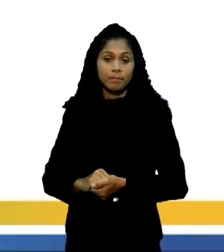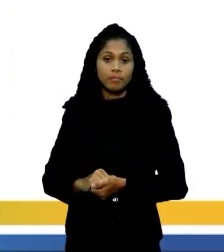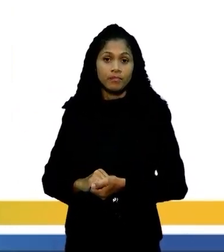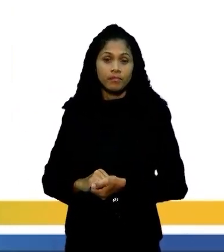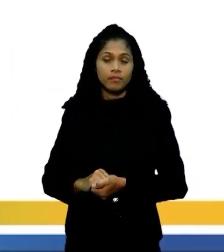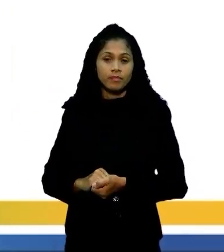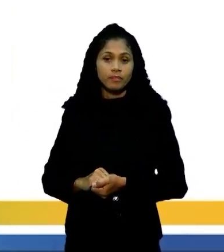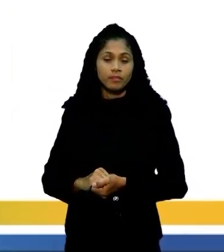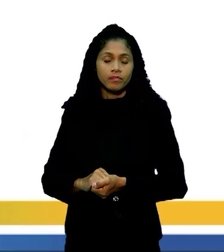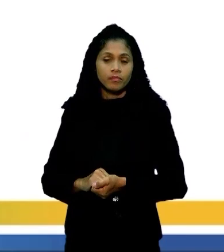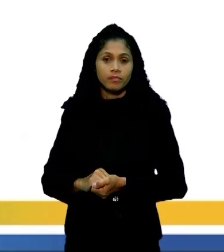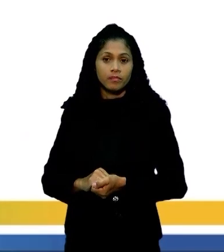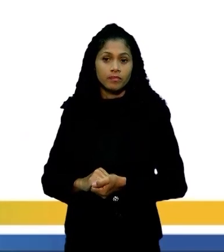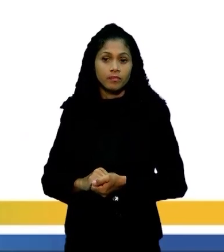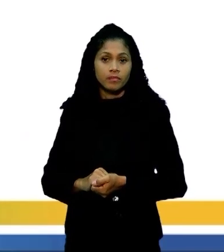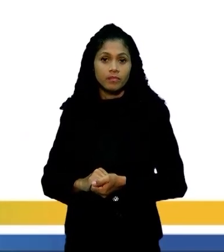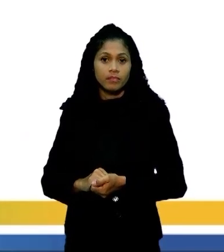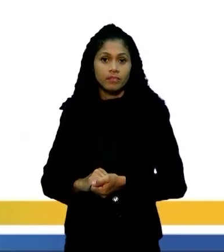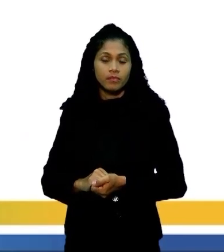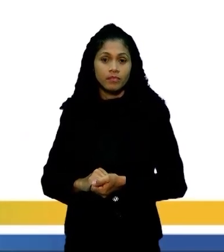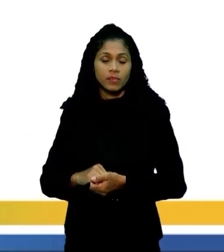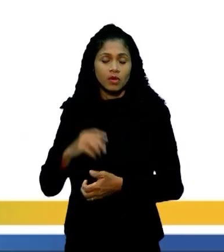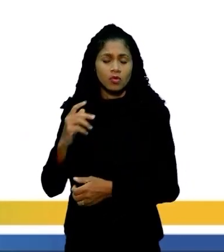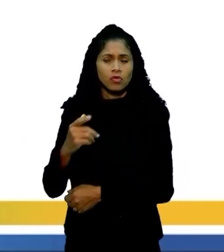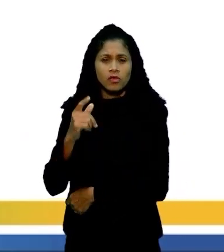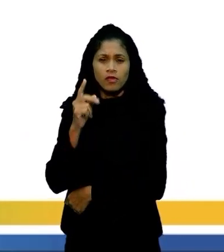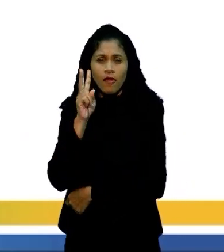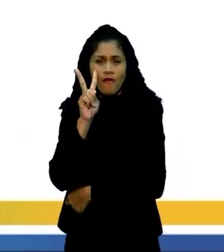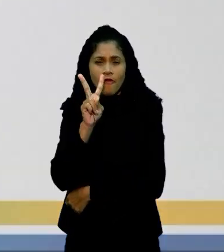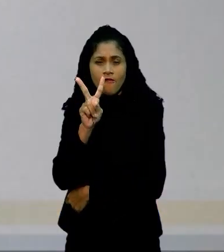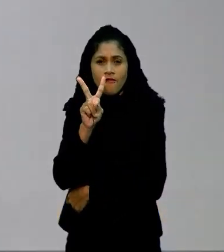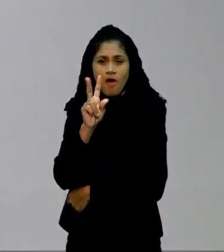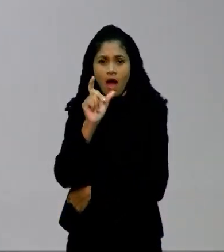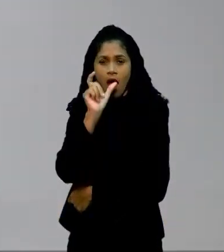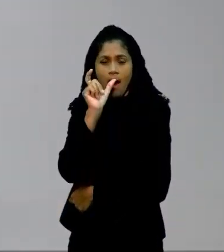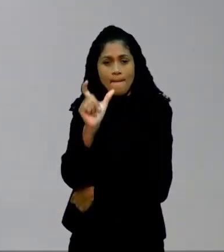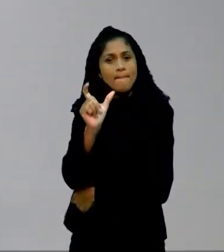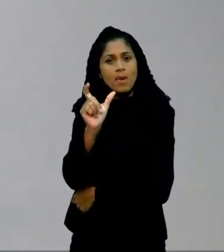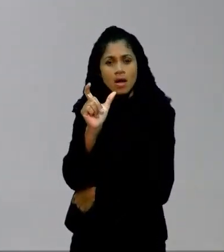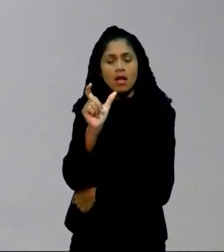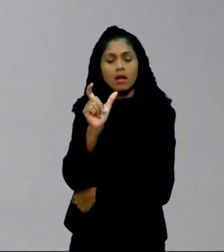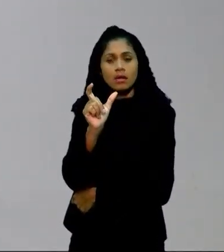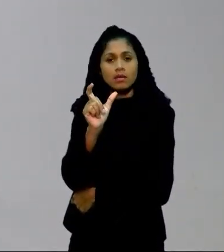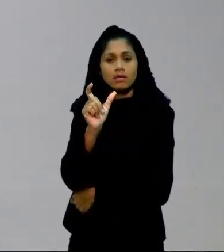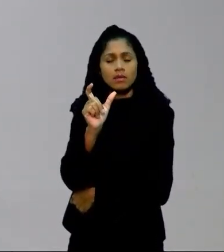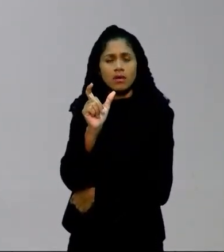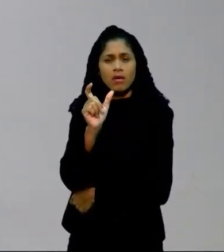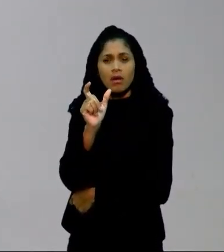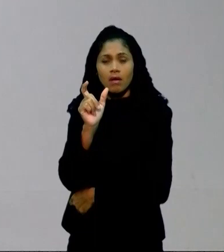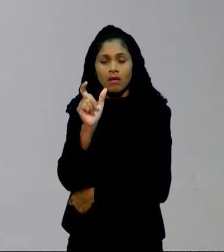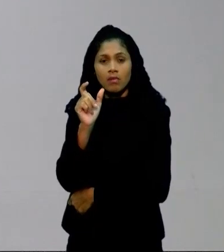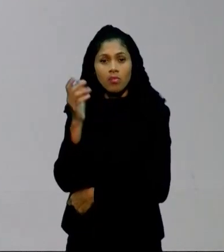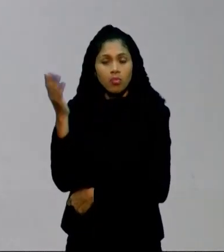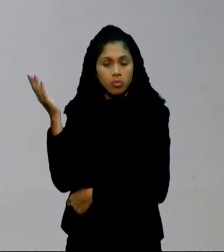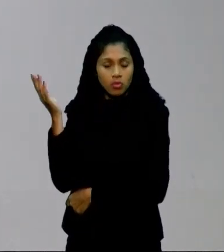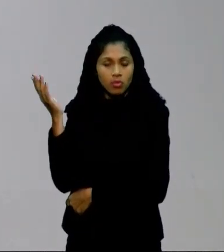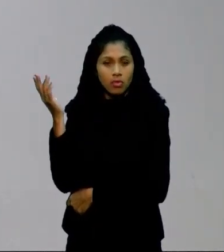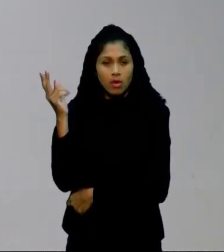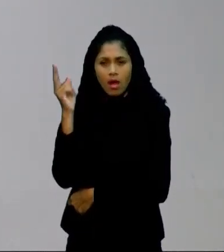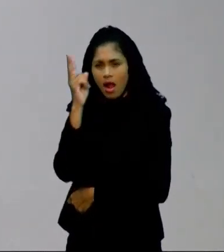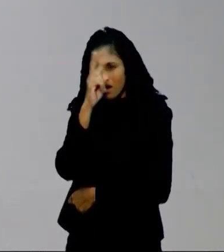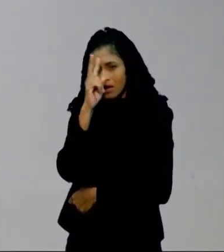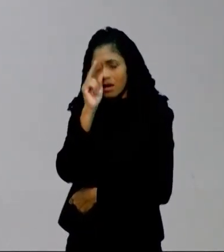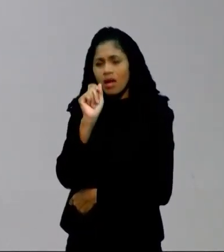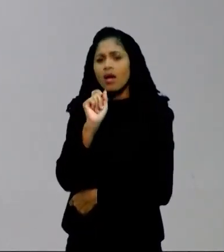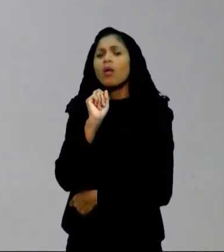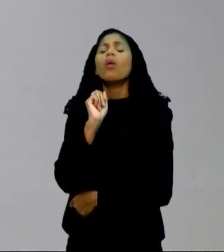quando você vê a palavra tabela periódica, de que você lembra? De vários